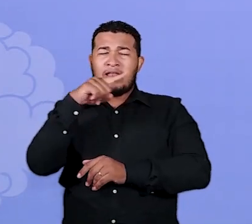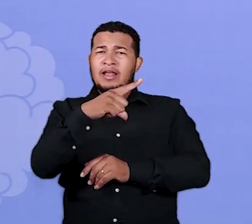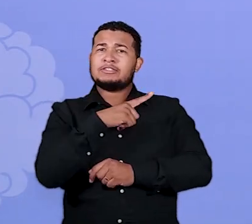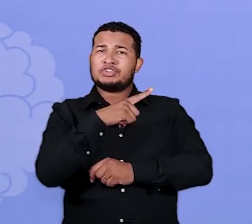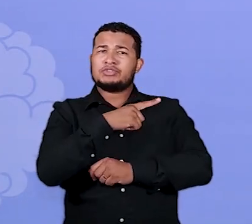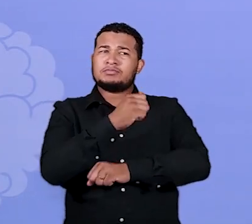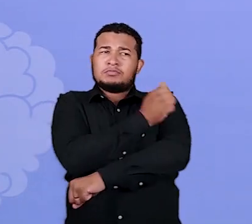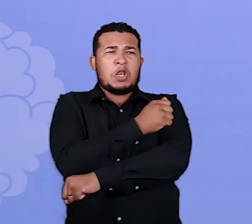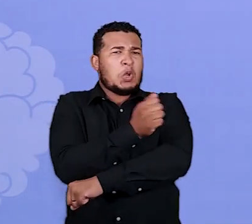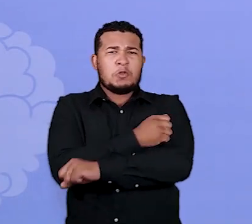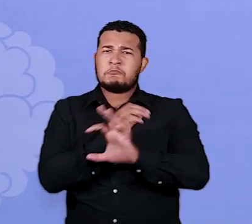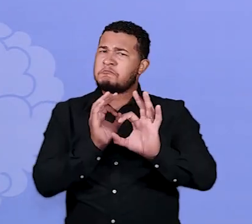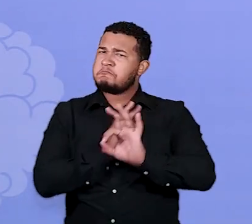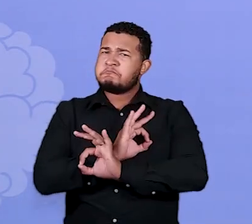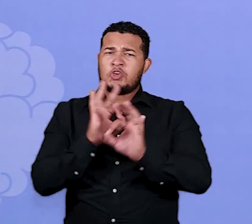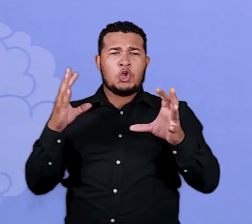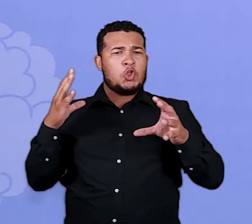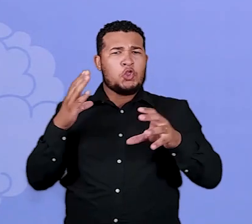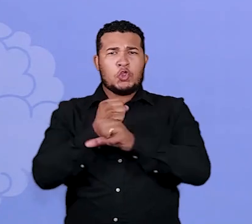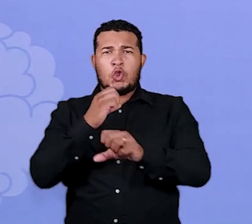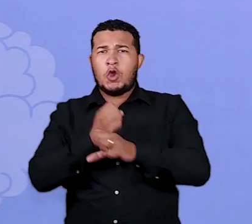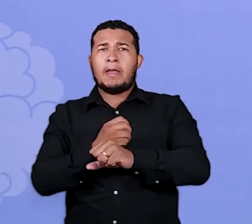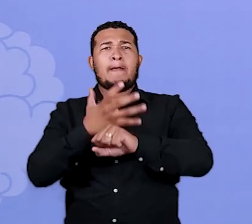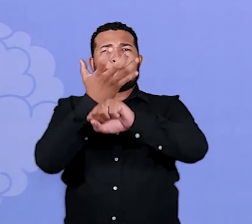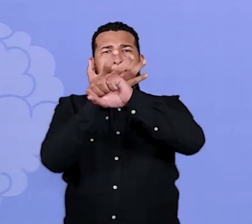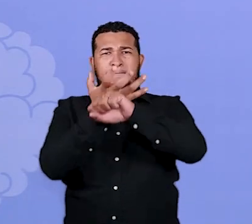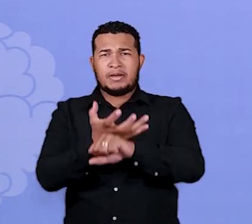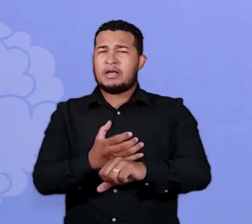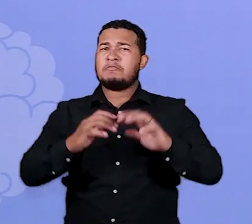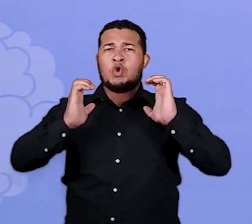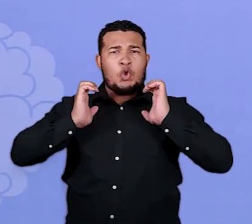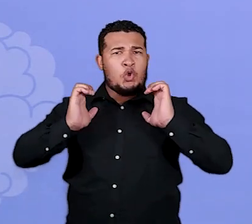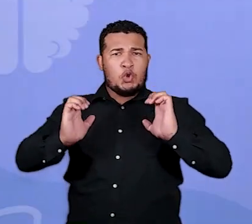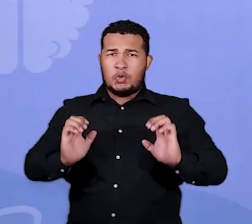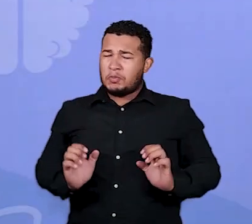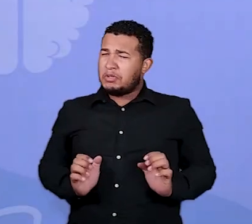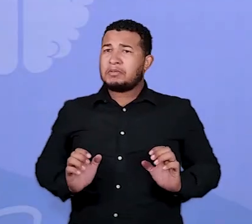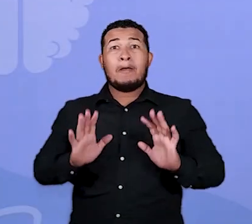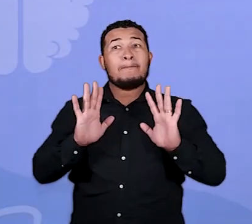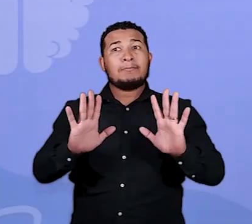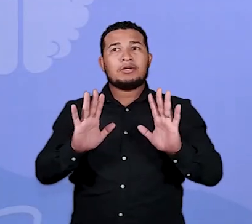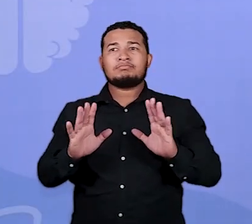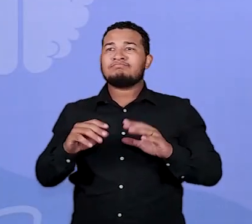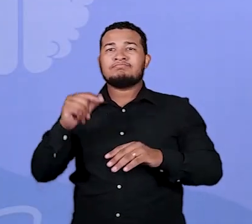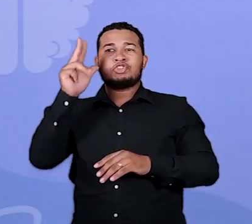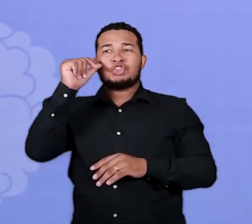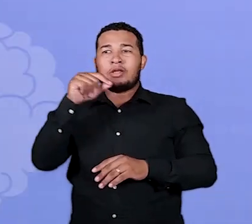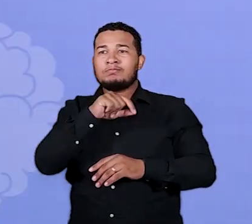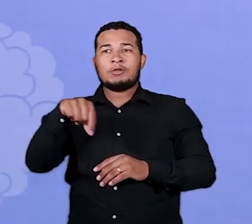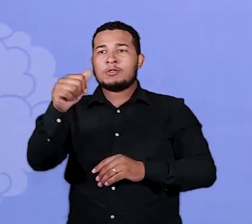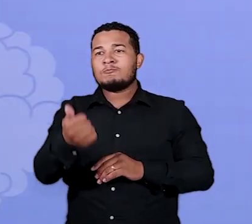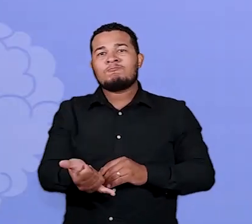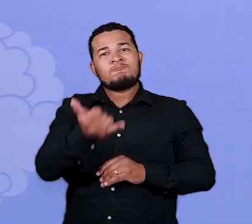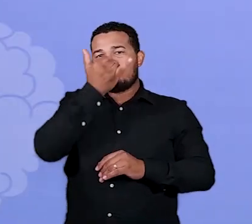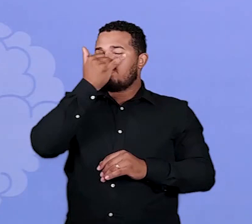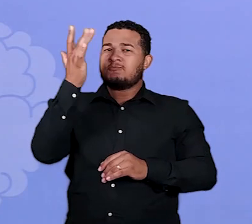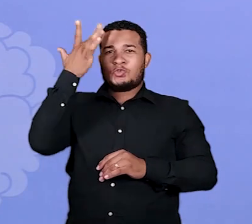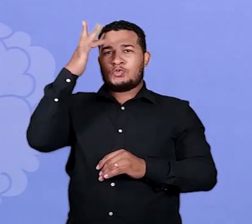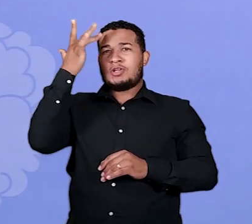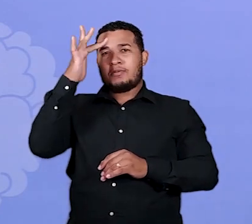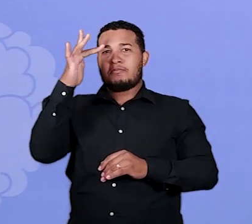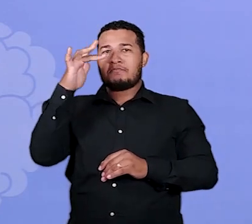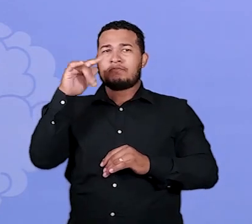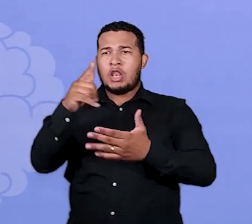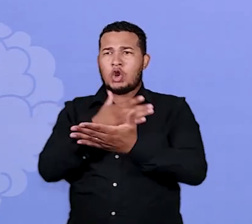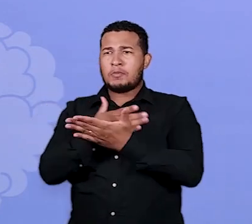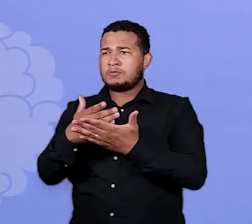que tinha resultados maravilhosos acerca das suas notas, disciplina, comportamento, mas ela não sabia jogar xadrez. E quando a gente começou esse projeto